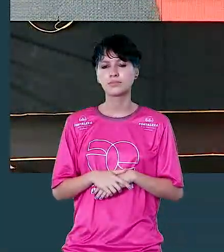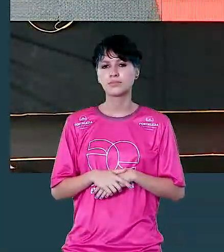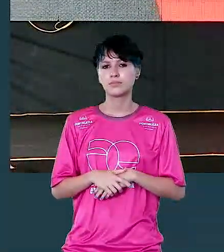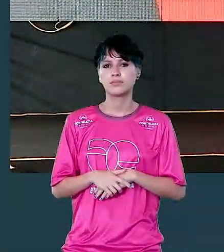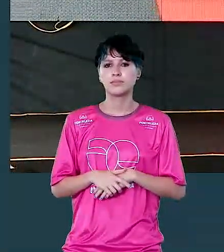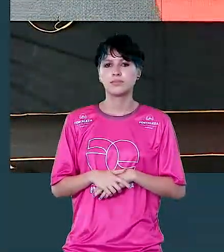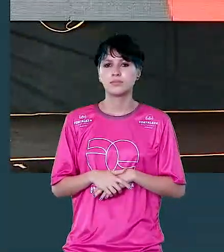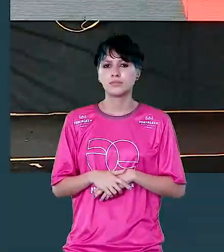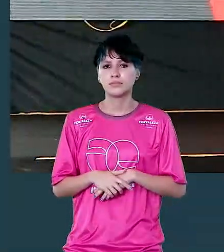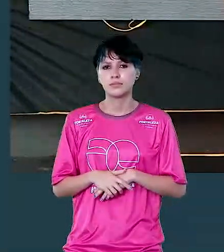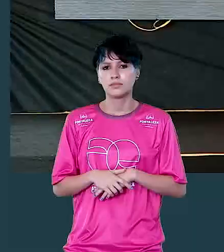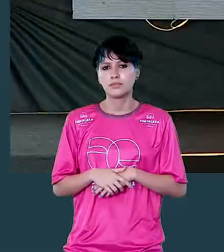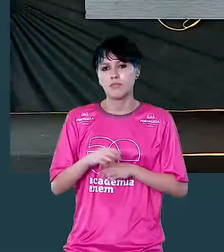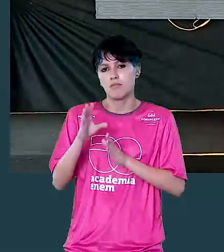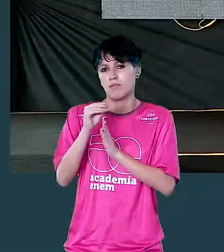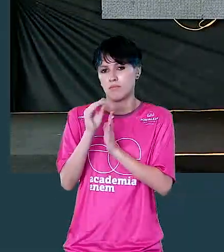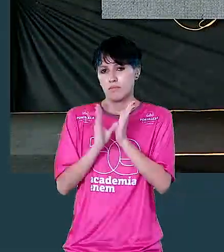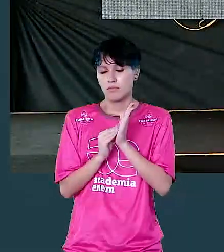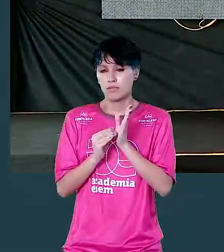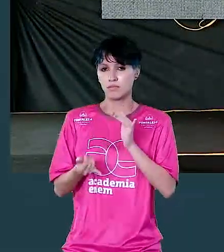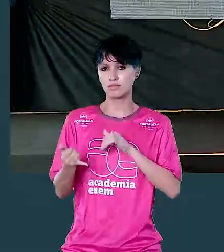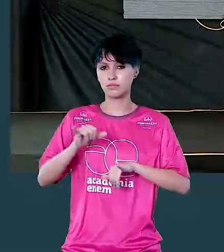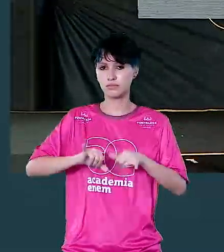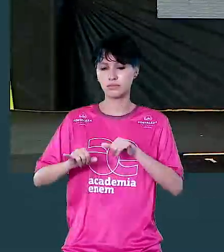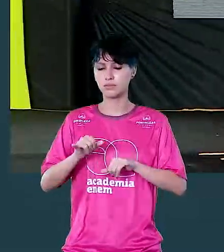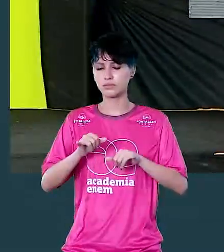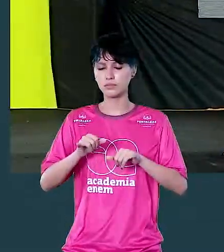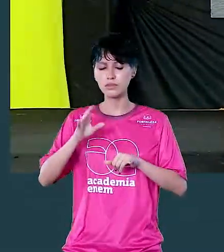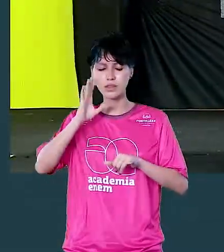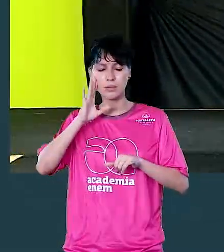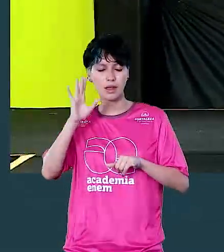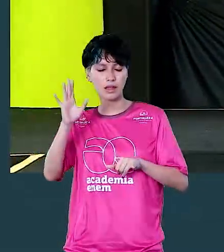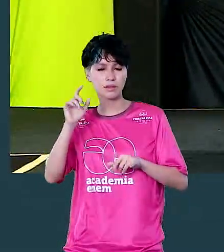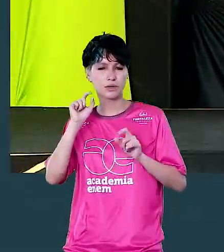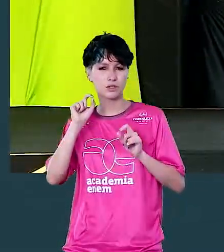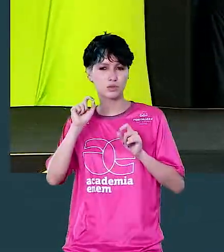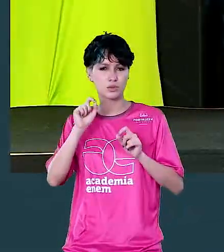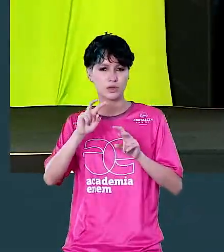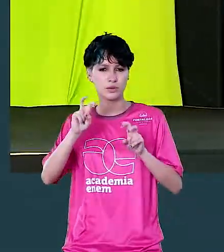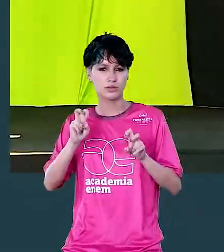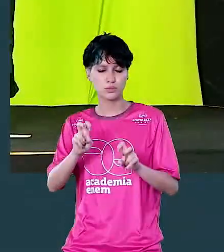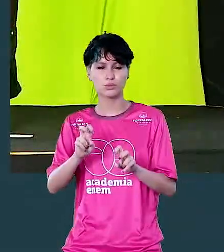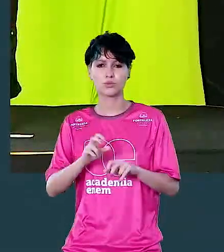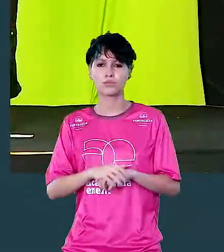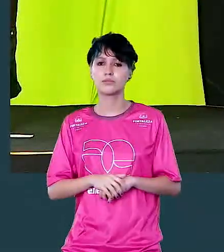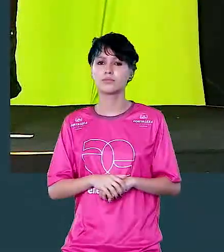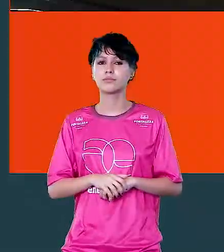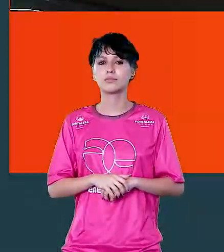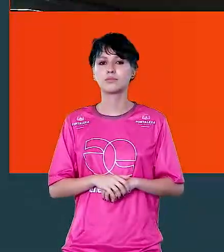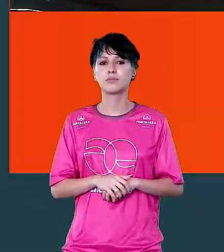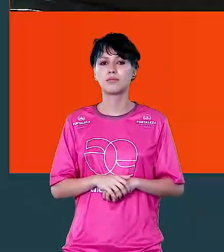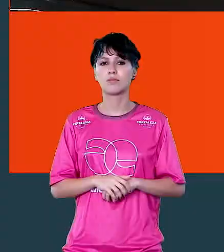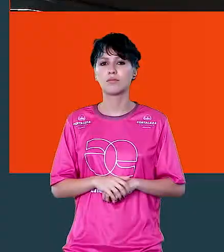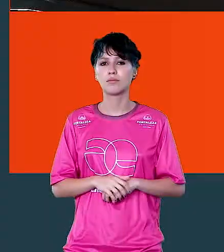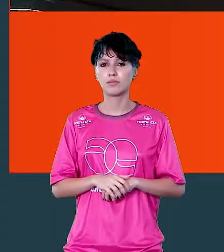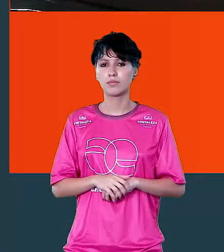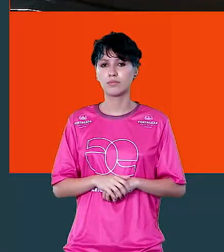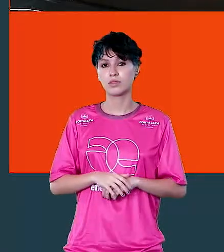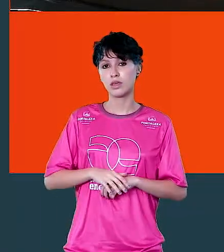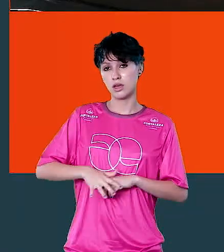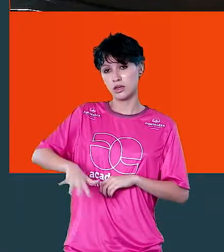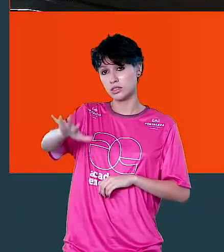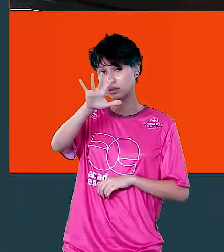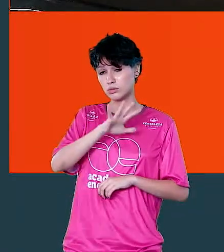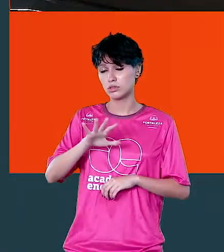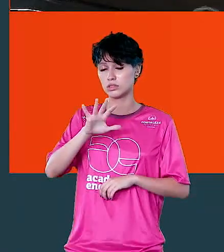nosso conteúdo de química, a gente tem que ver principalmente aquilo que mais cai, né? E aí um dos conteúdos de química geral, olha